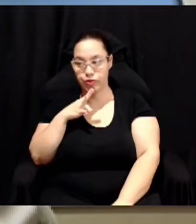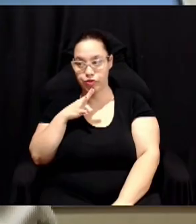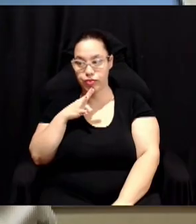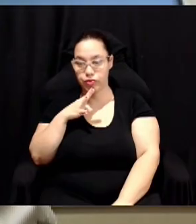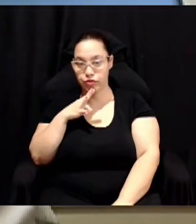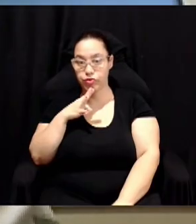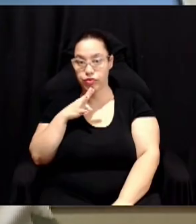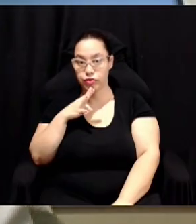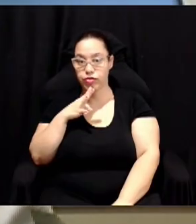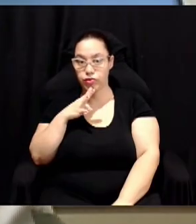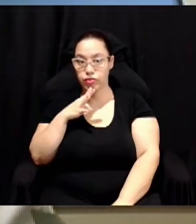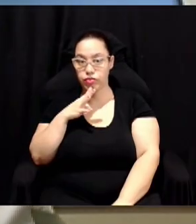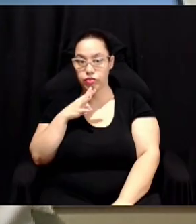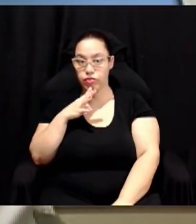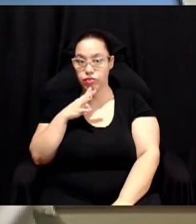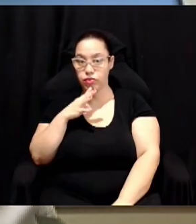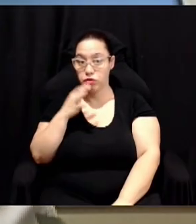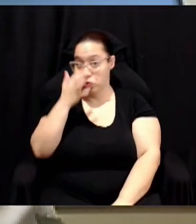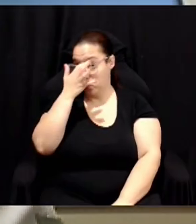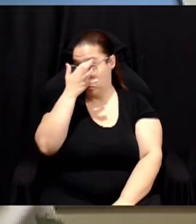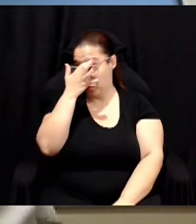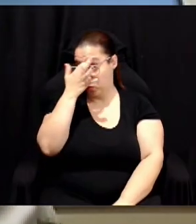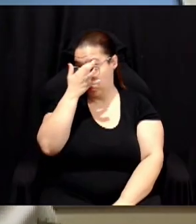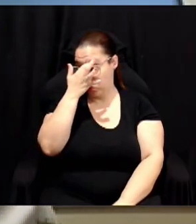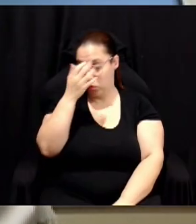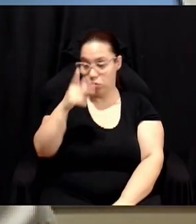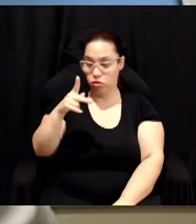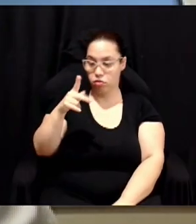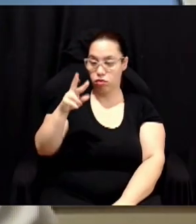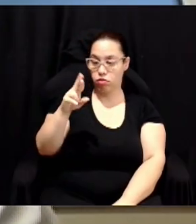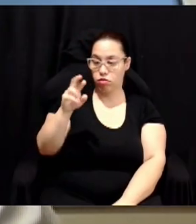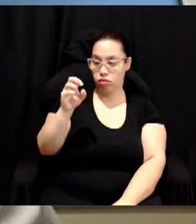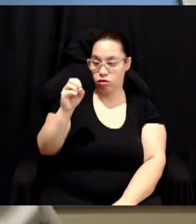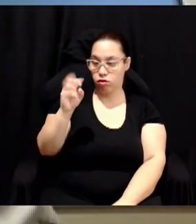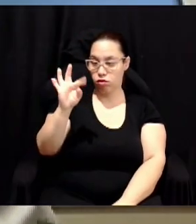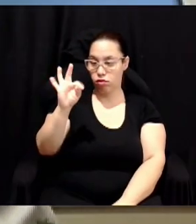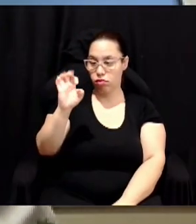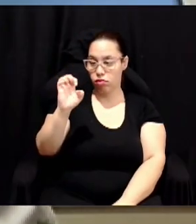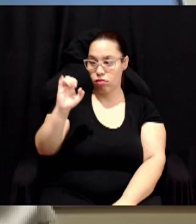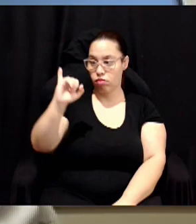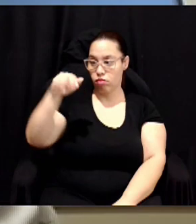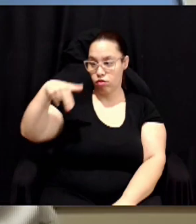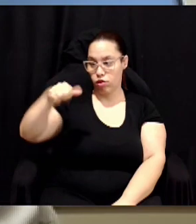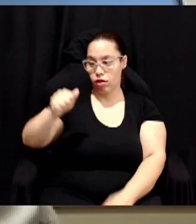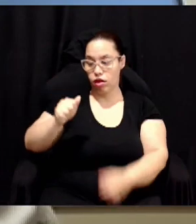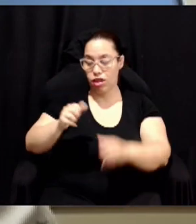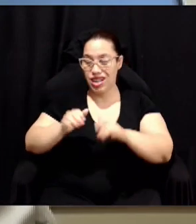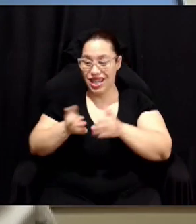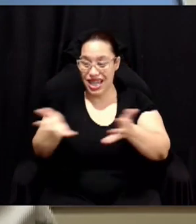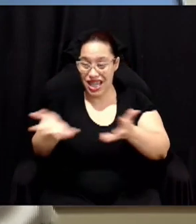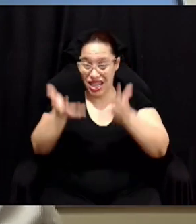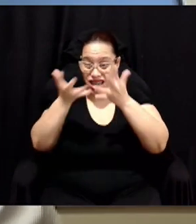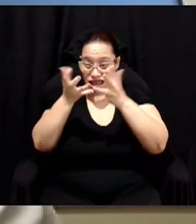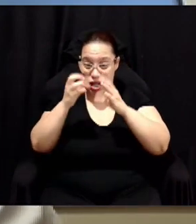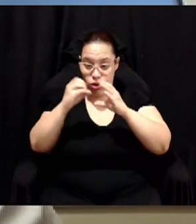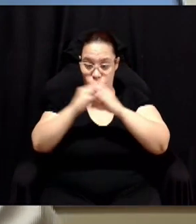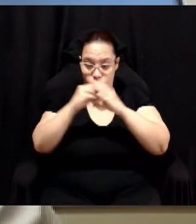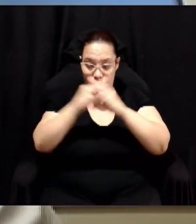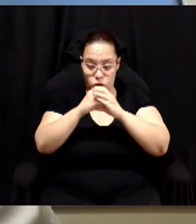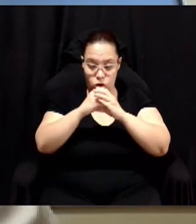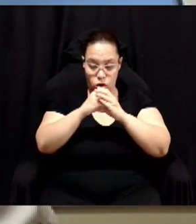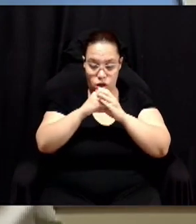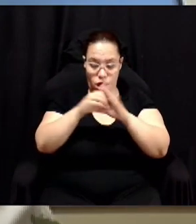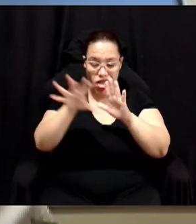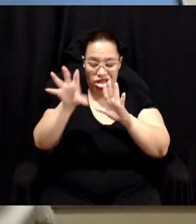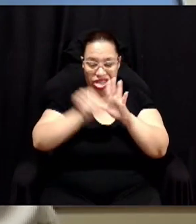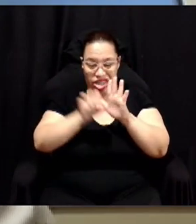conhecido. É uma proteína que é produzida de forma normal que se acumula e que intoxica essas células e